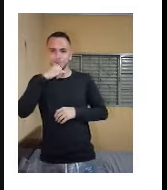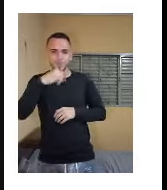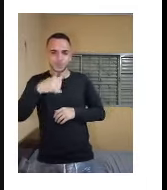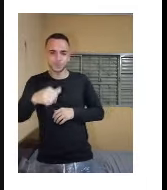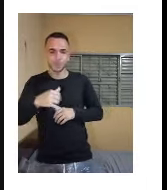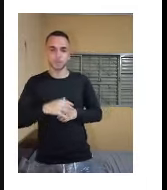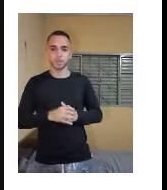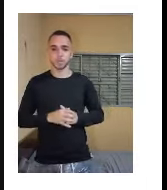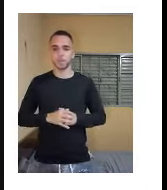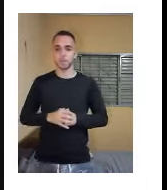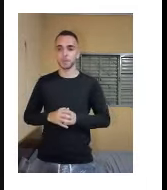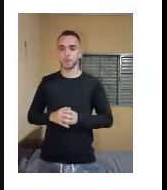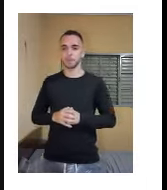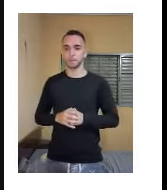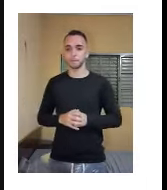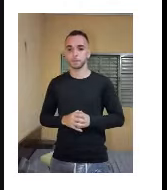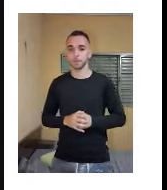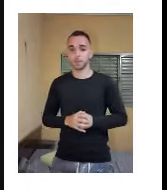Ou seja,